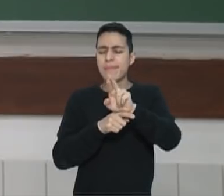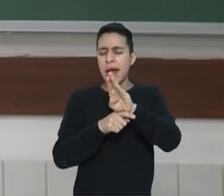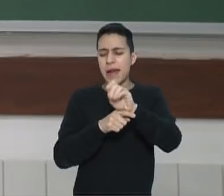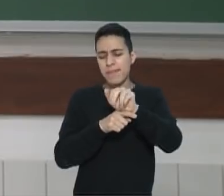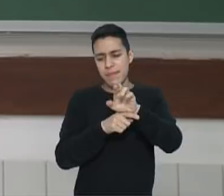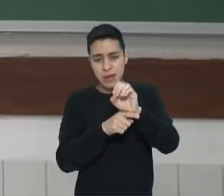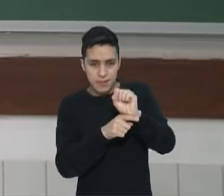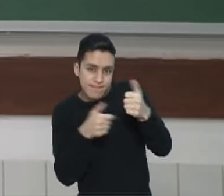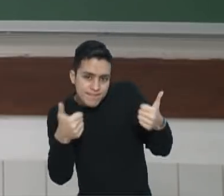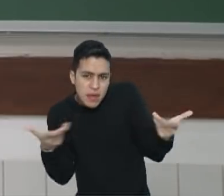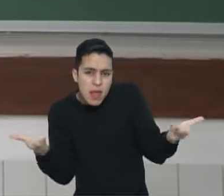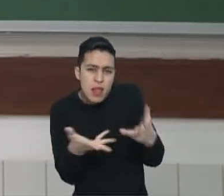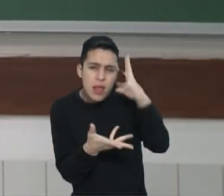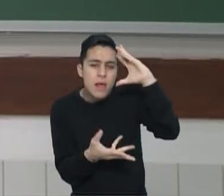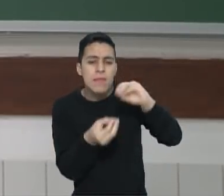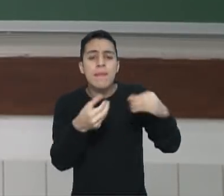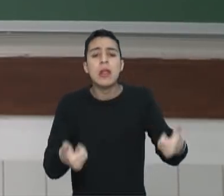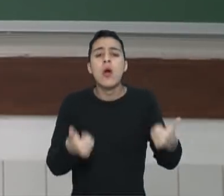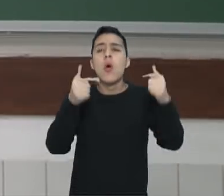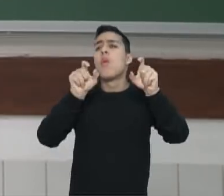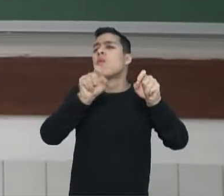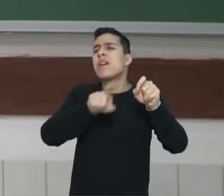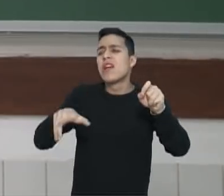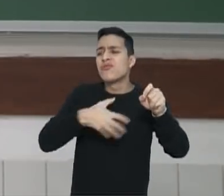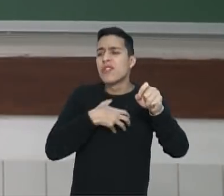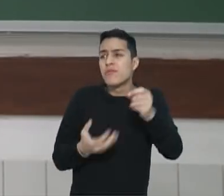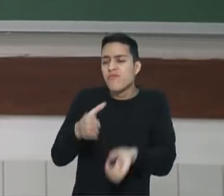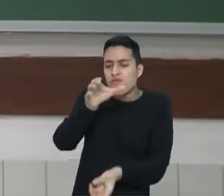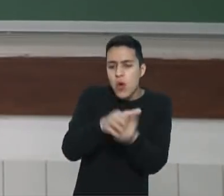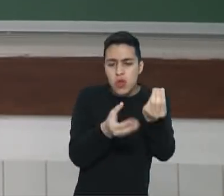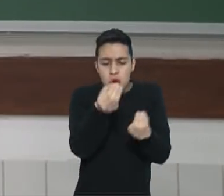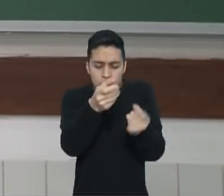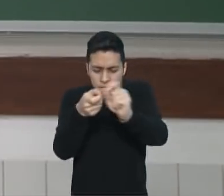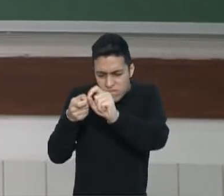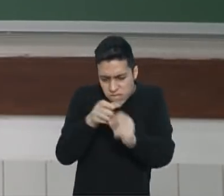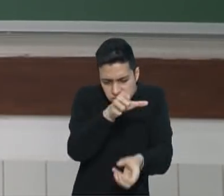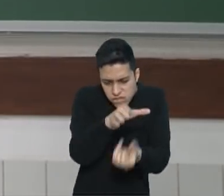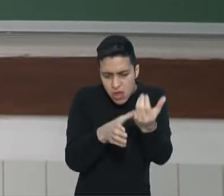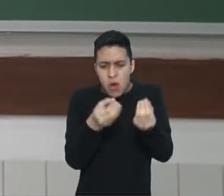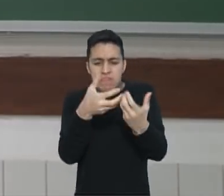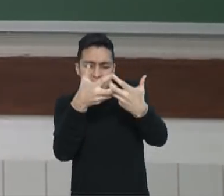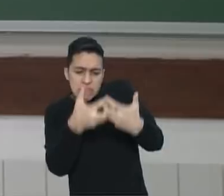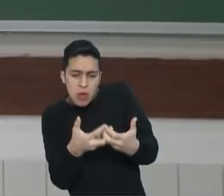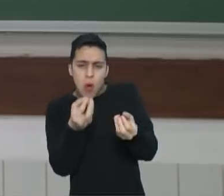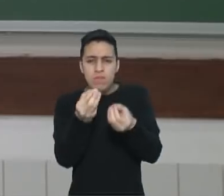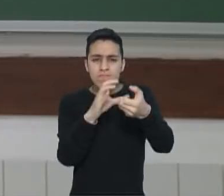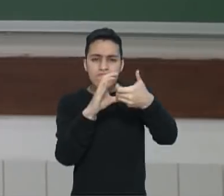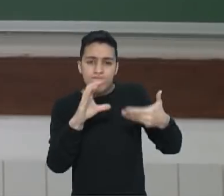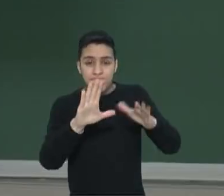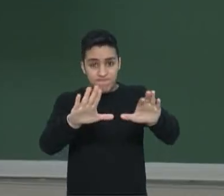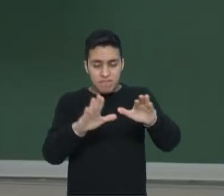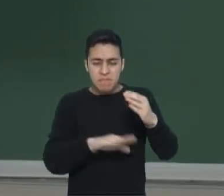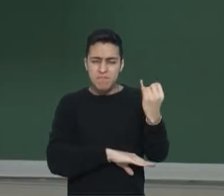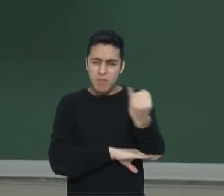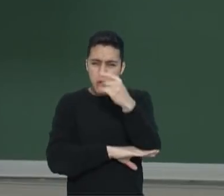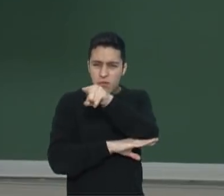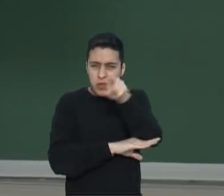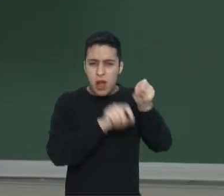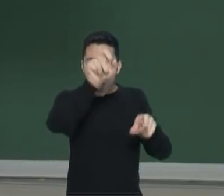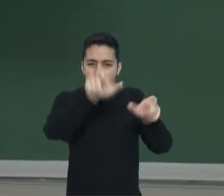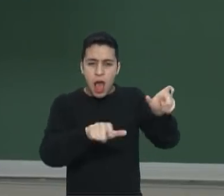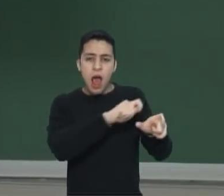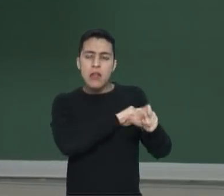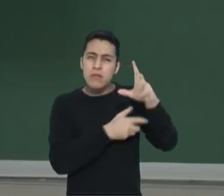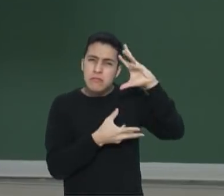entender melhor como é que ficou cada reino, como é que ele se formou, qual é a sua configuração. É importante que você, aluno,